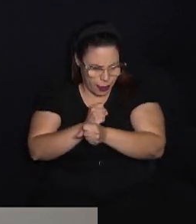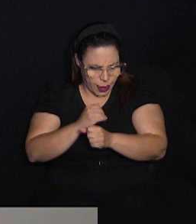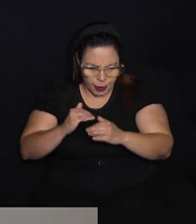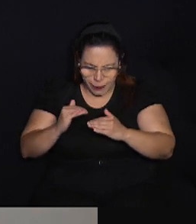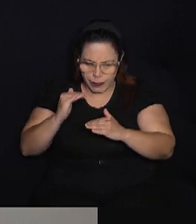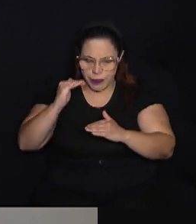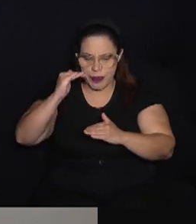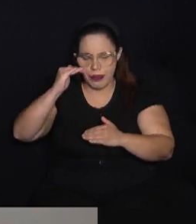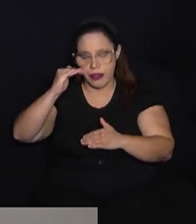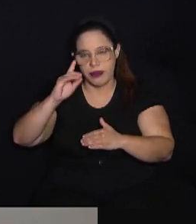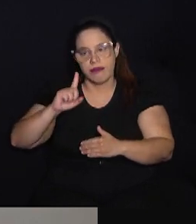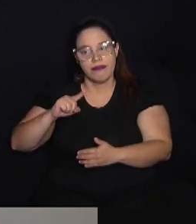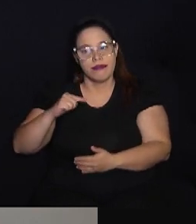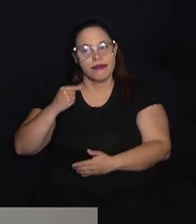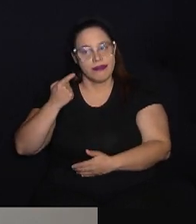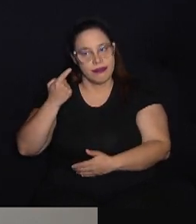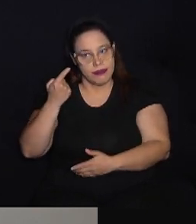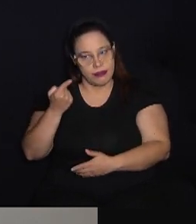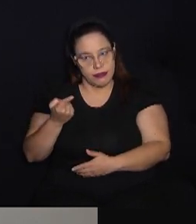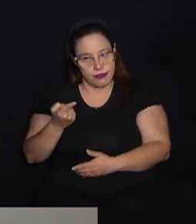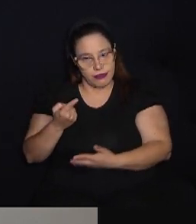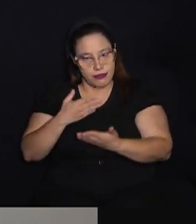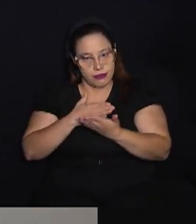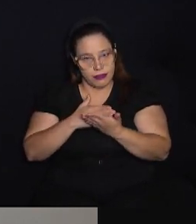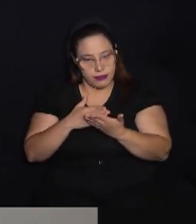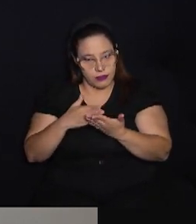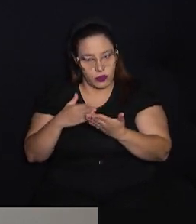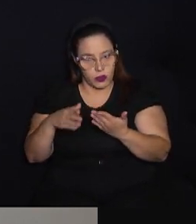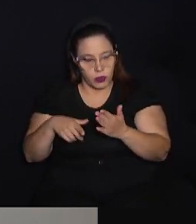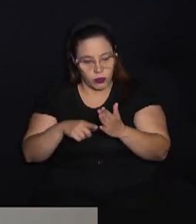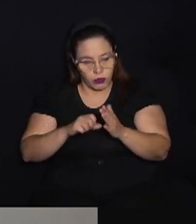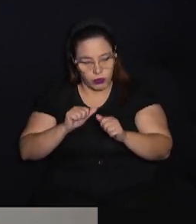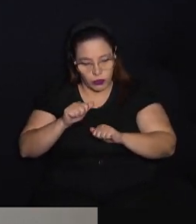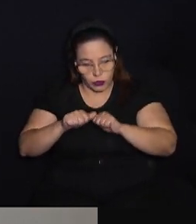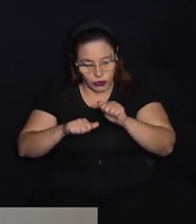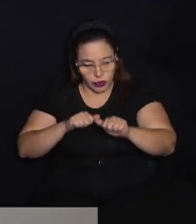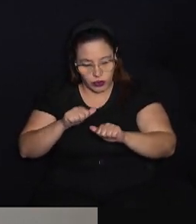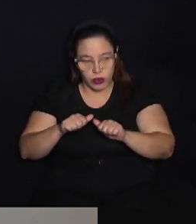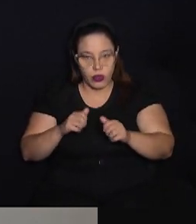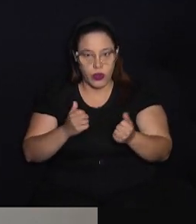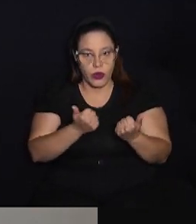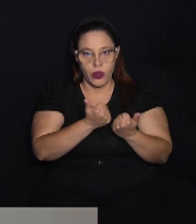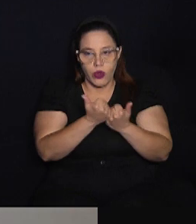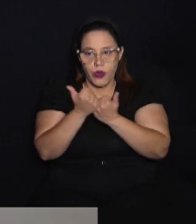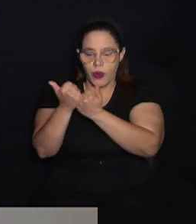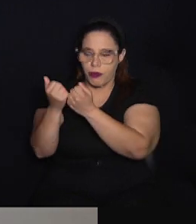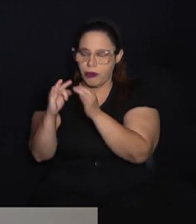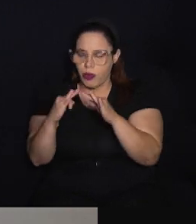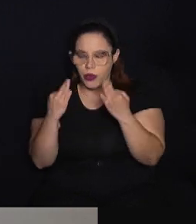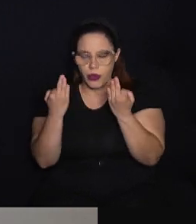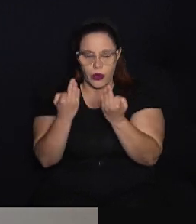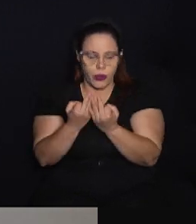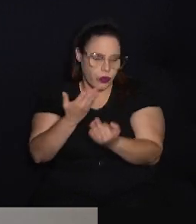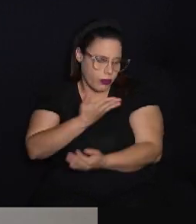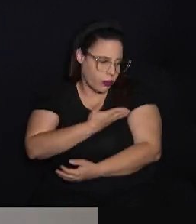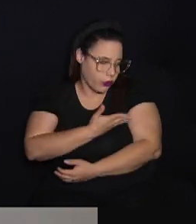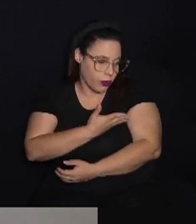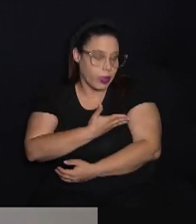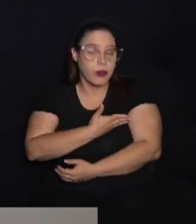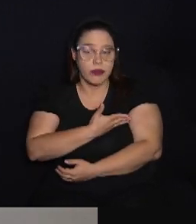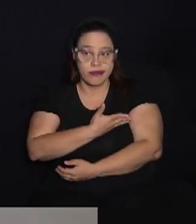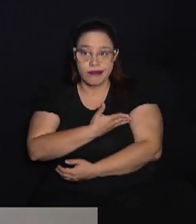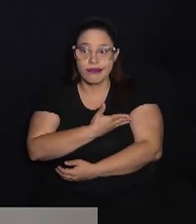evolução, para depois tentar começar a reverter. Então, todo o apoio da família, dos amigos mais próximos,